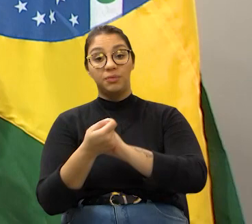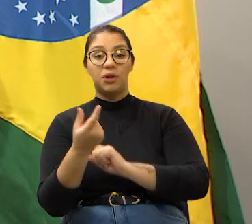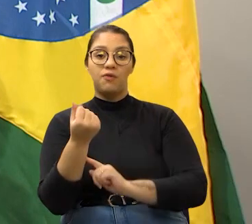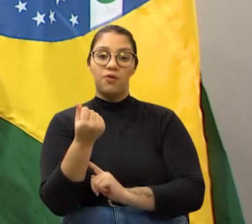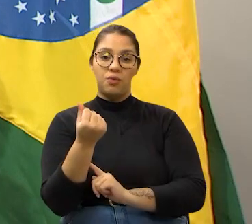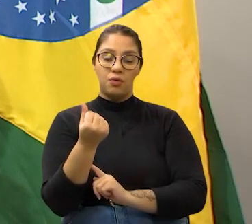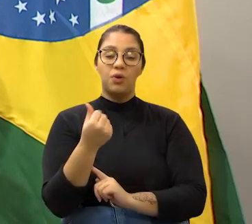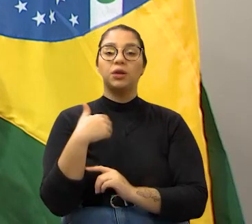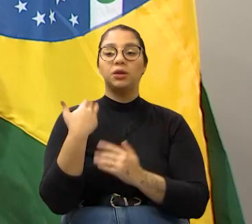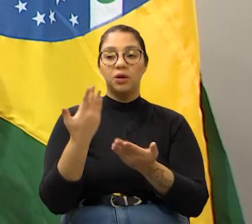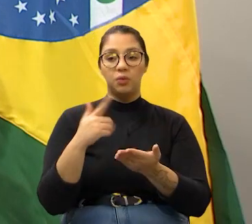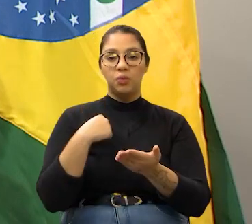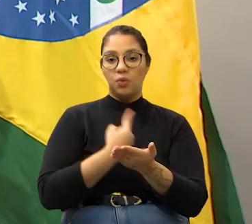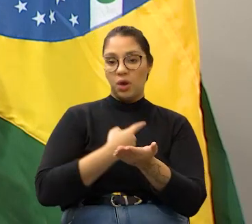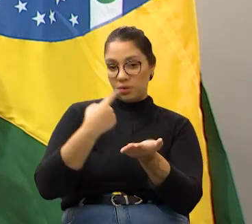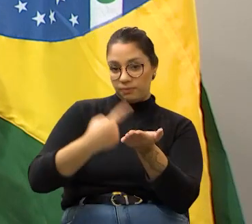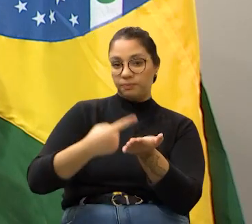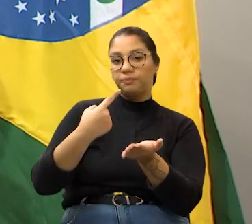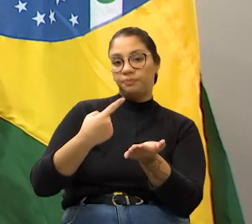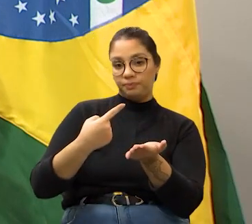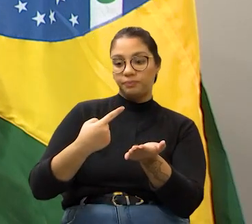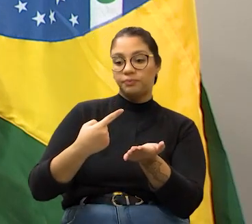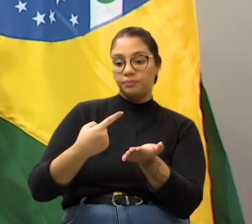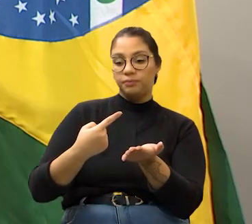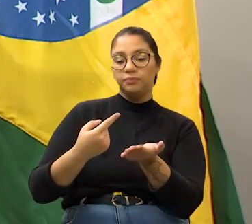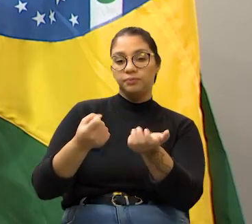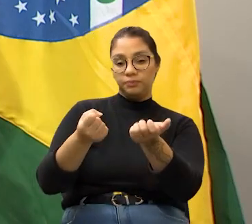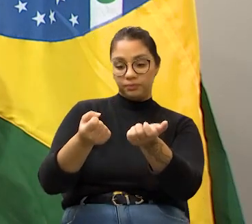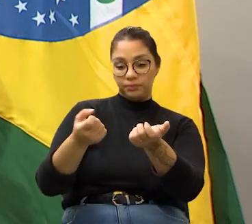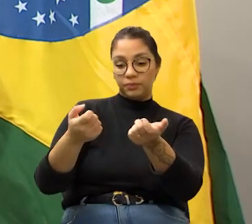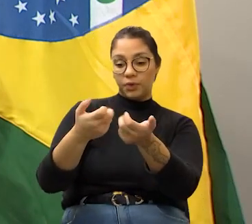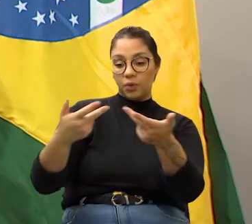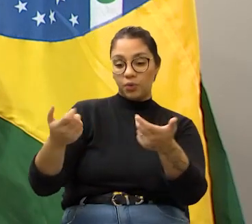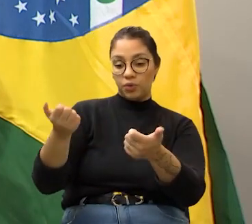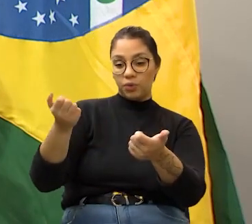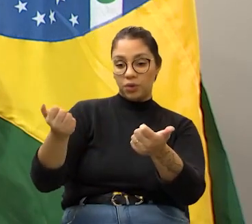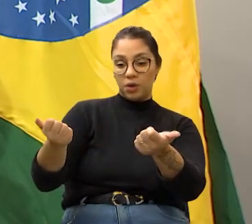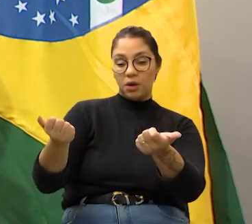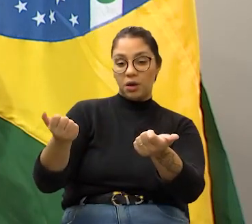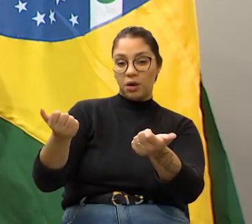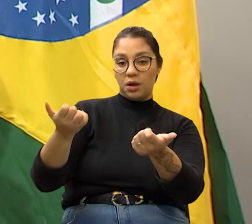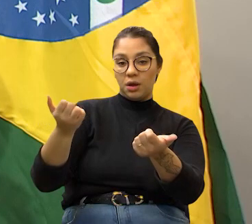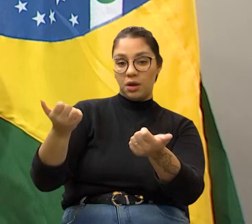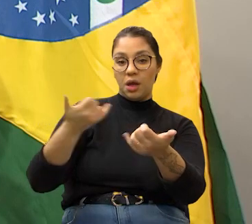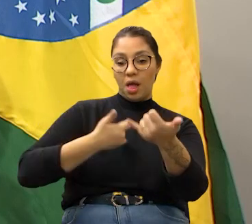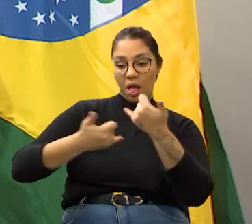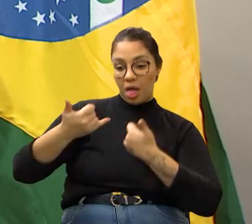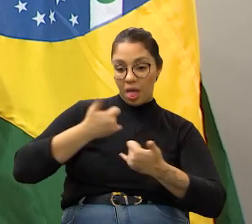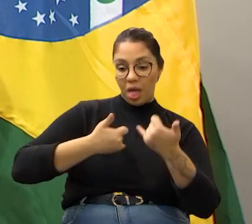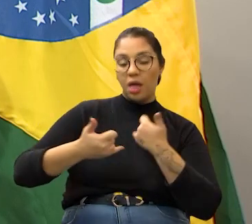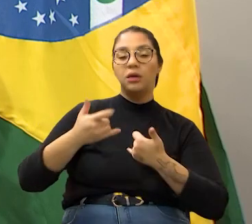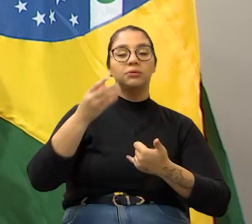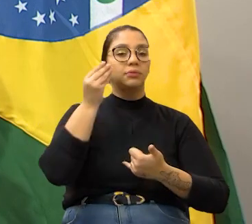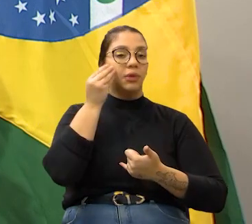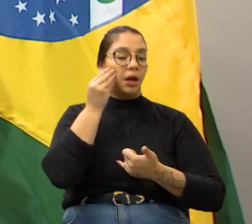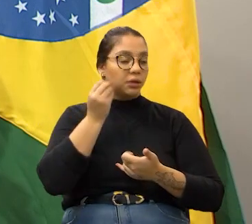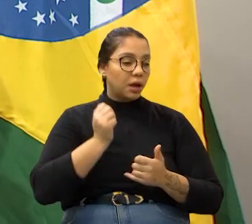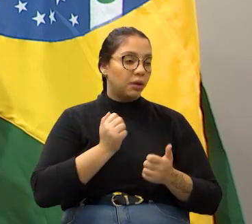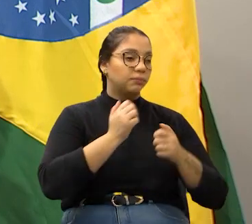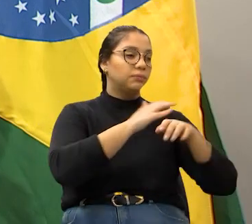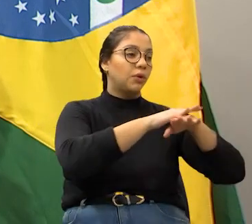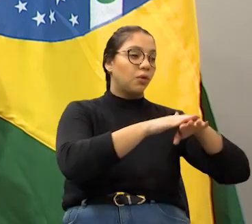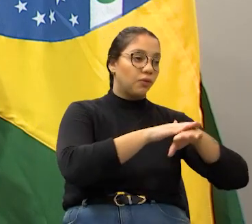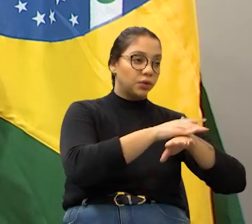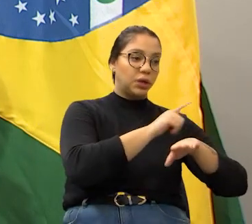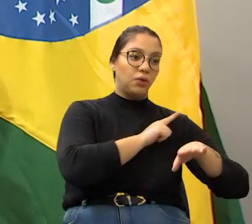adequação no valor. Então nós nos comprometemos a, recebendo a demanda, tentar fazer essa interlocução com o governo